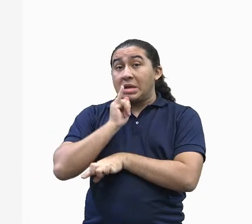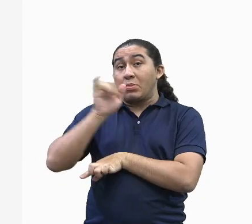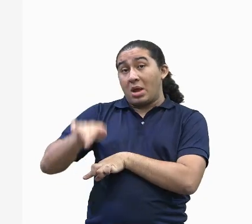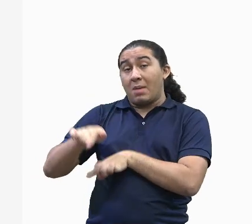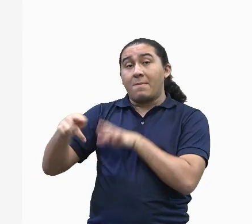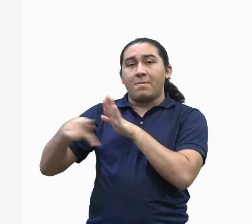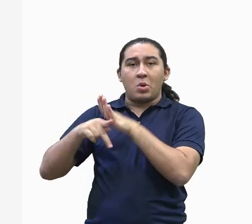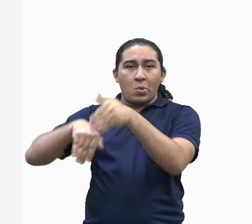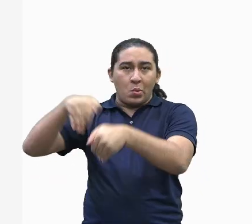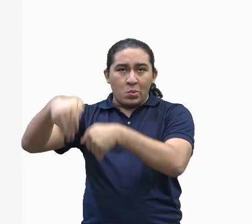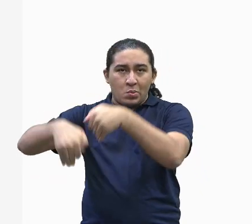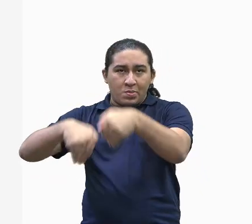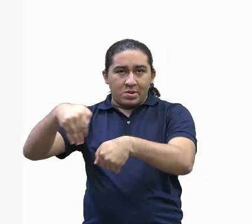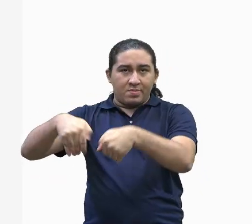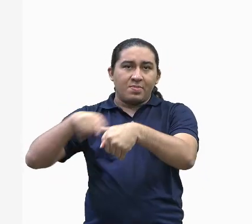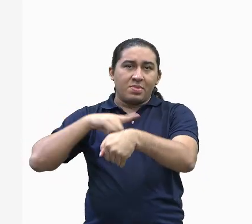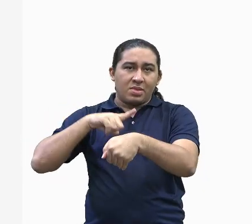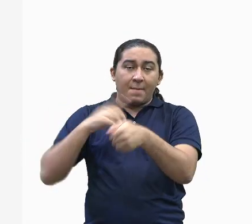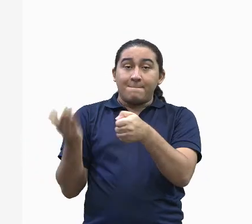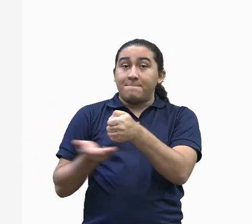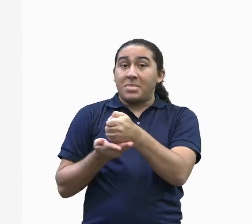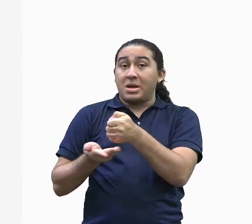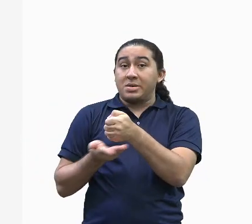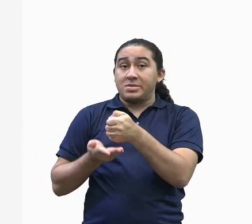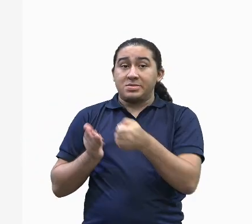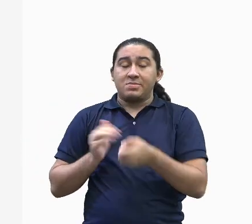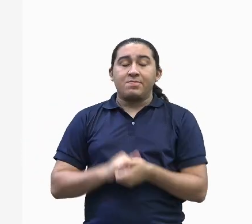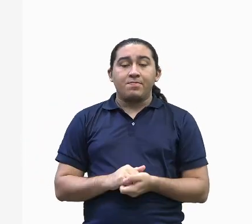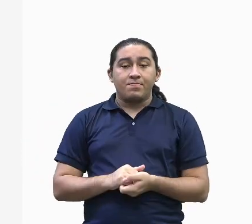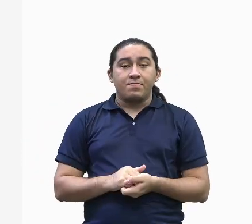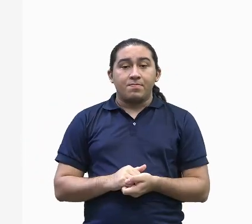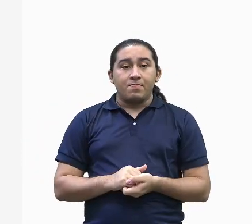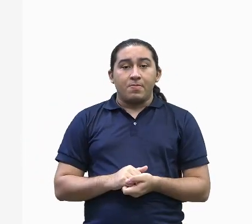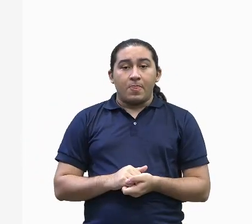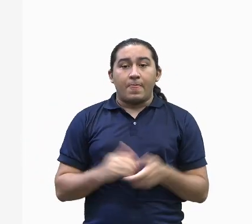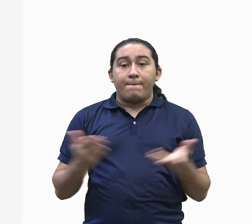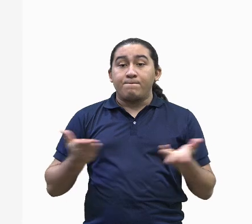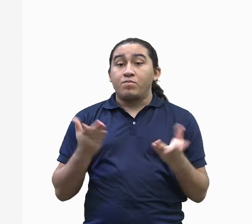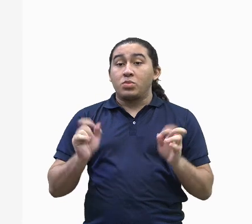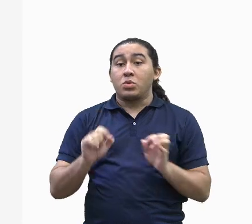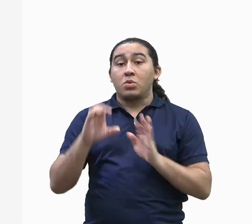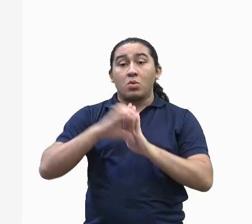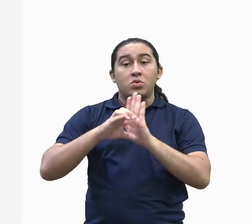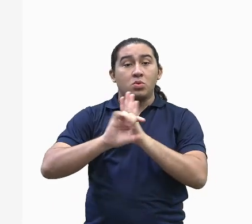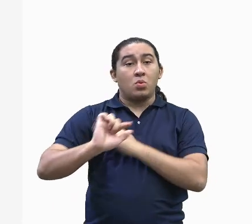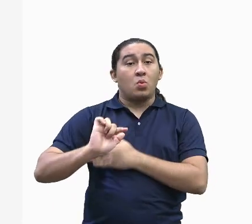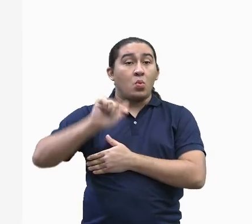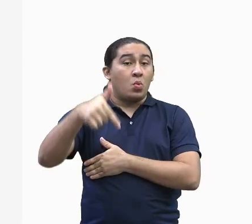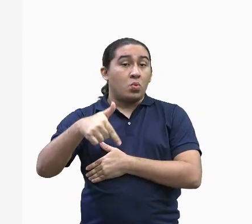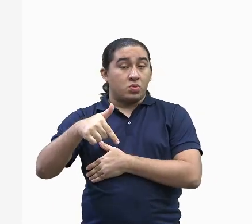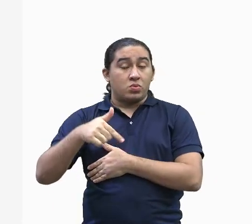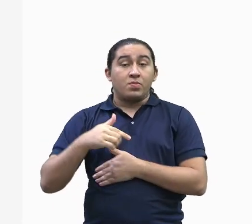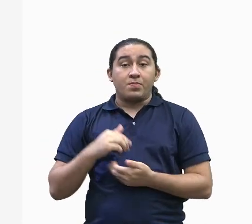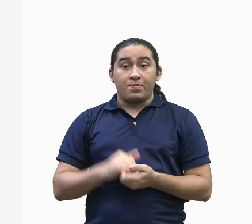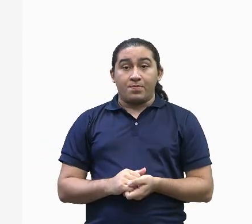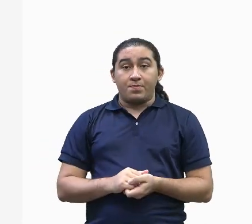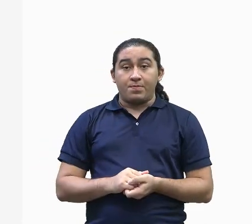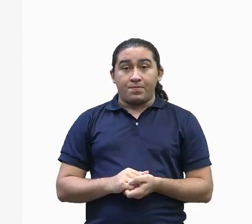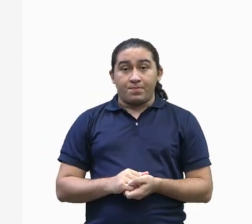do Curupira. Agora, vamos conceituar a